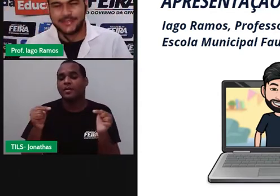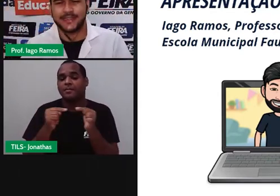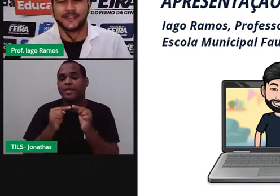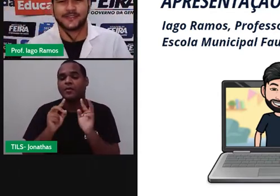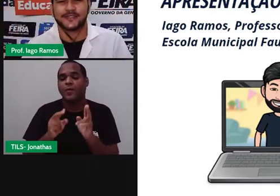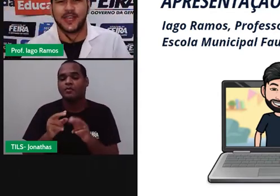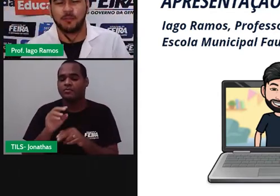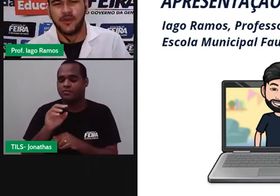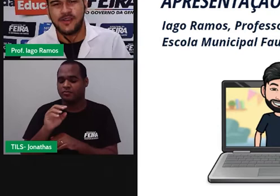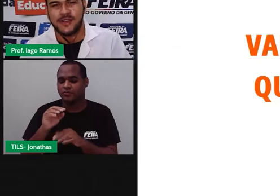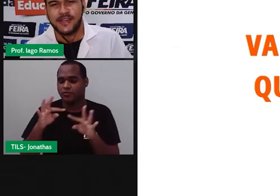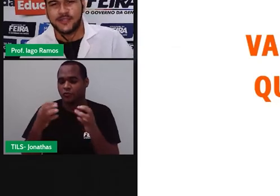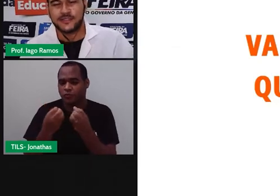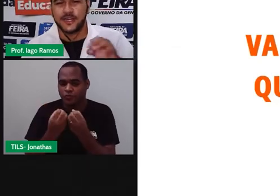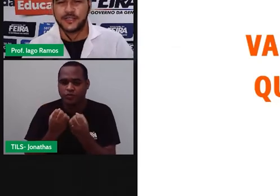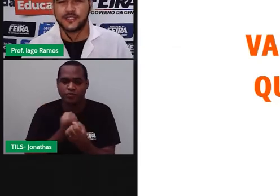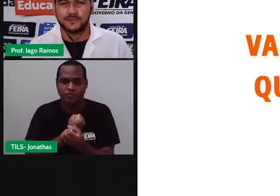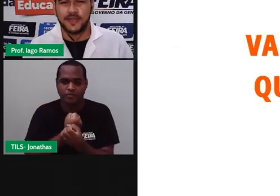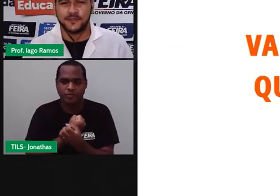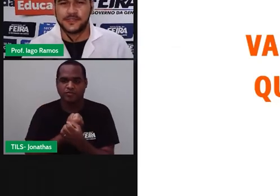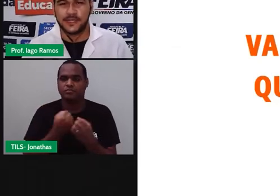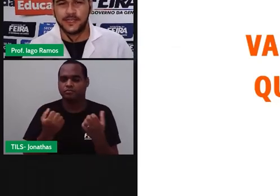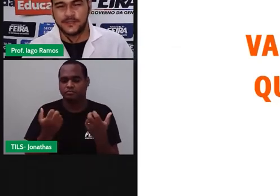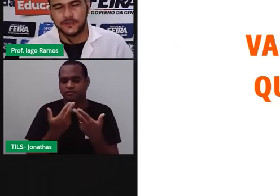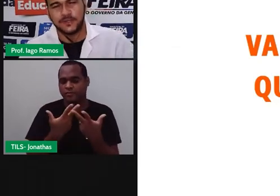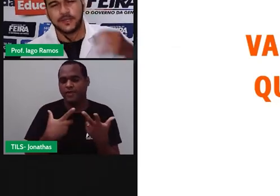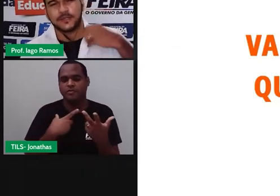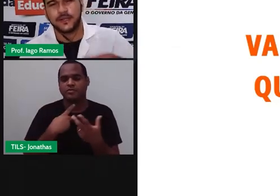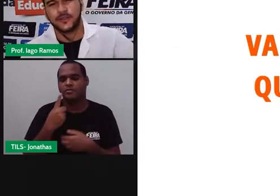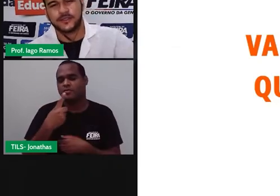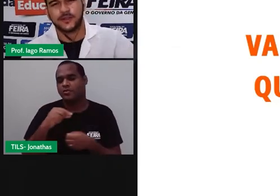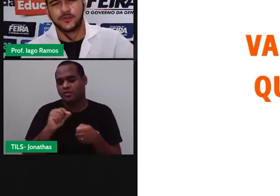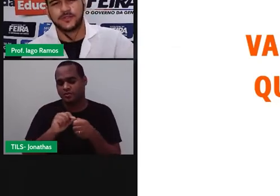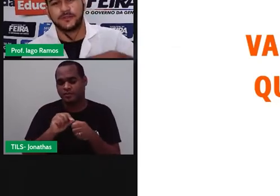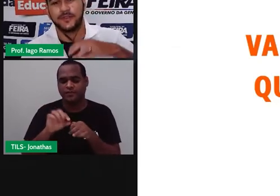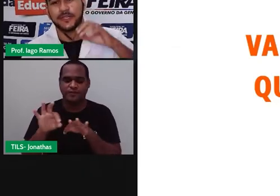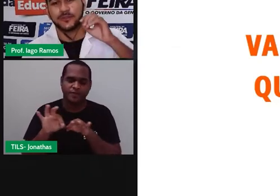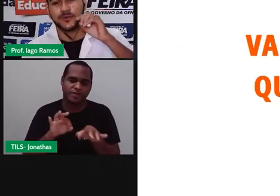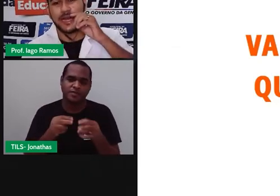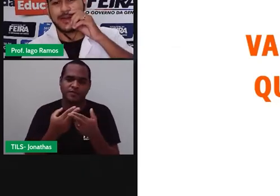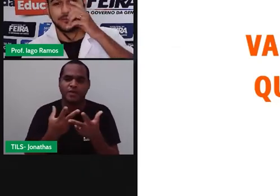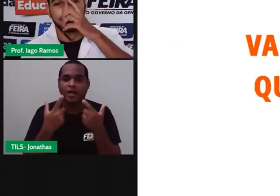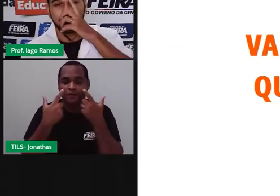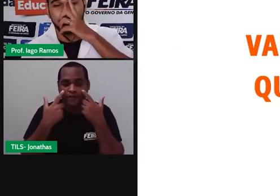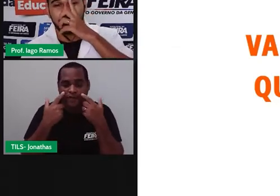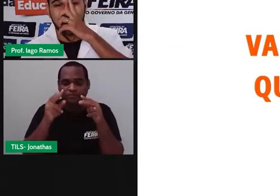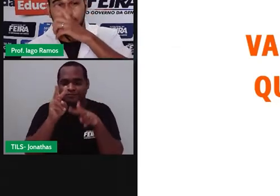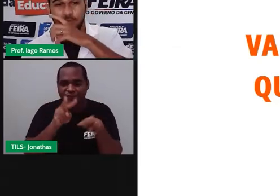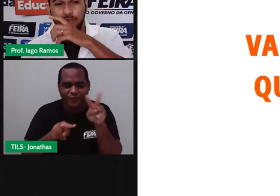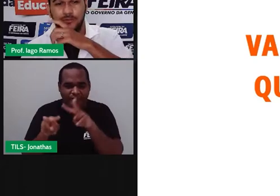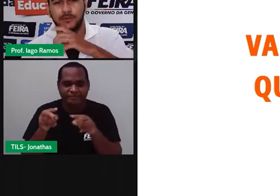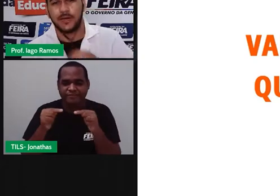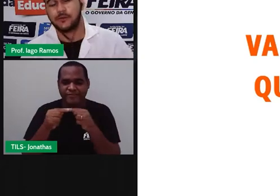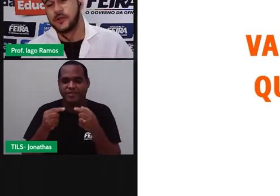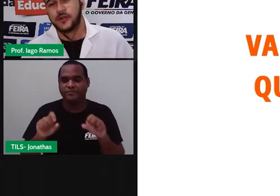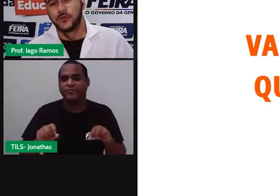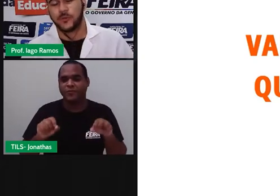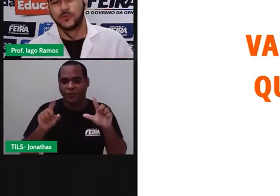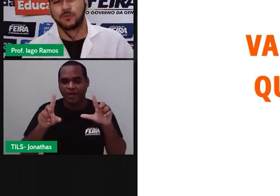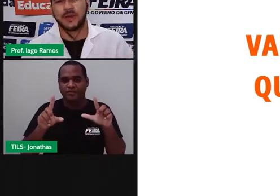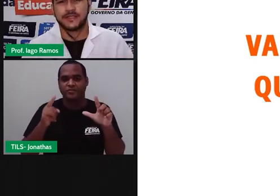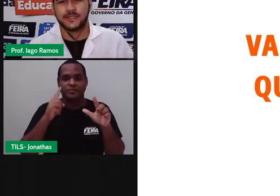inteiros, tá bom? E onde é que a gente vai fazer isso? Na nossa lousa virtual, no nosso quadro virtual.